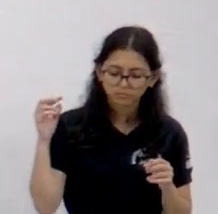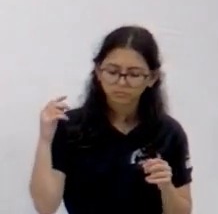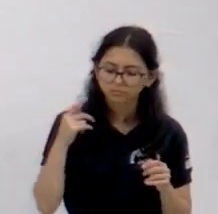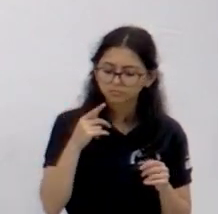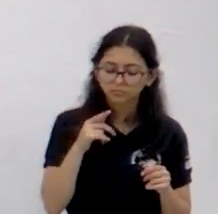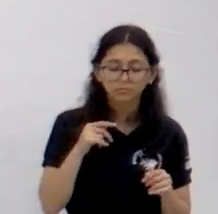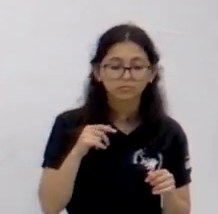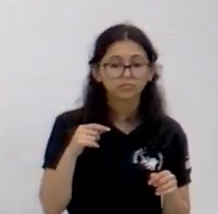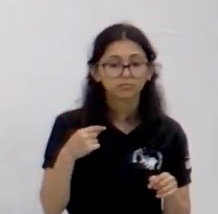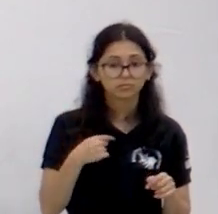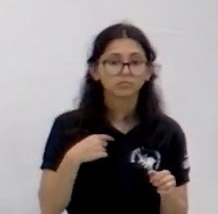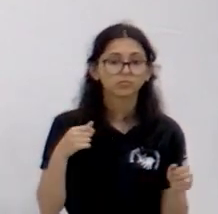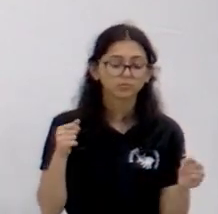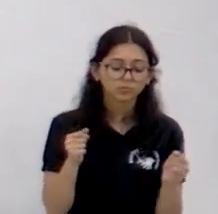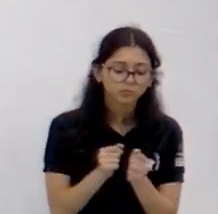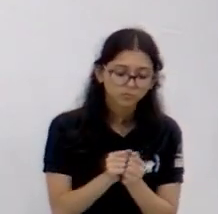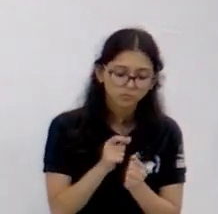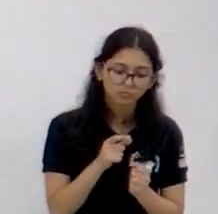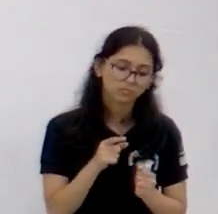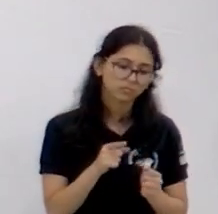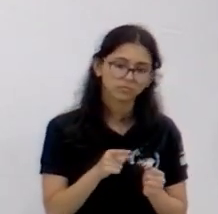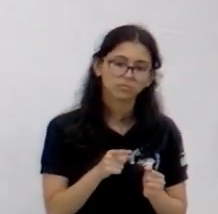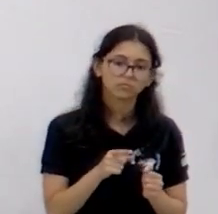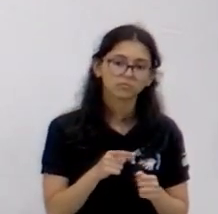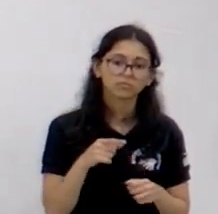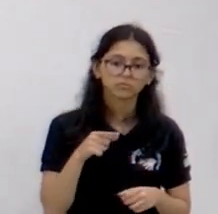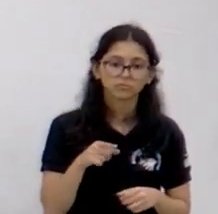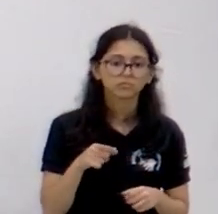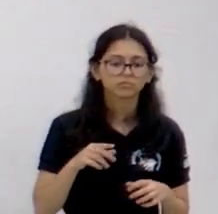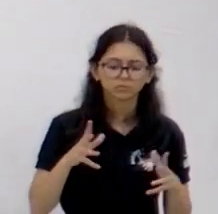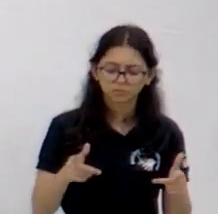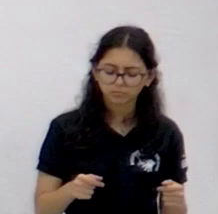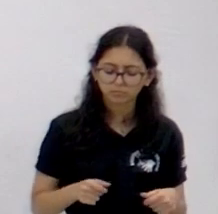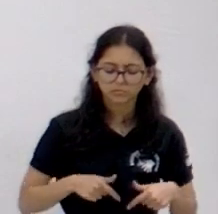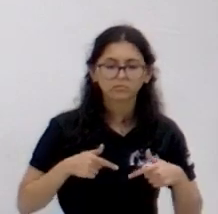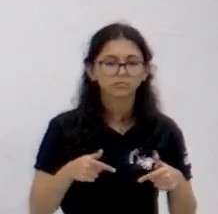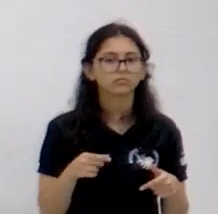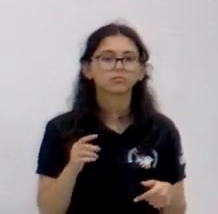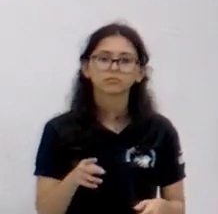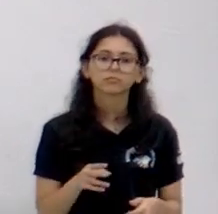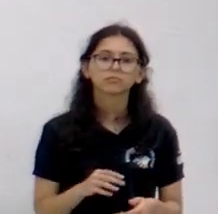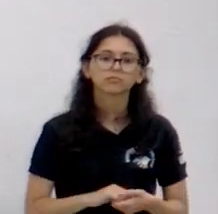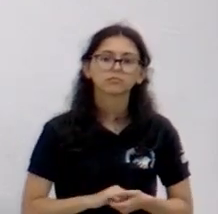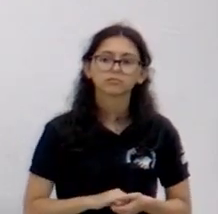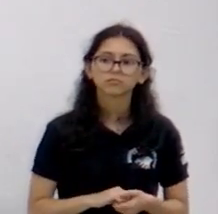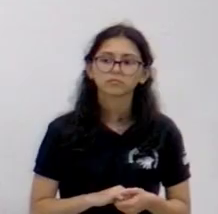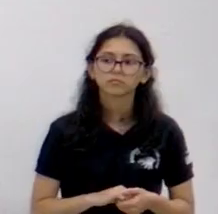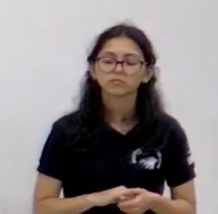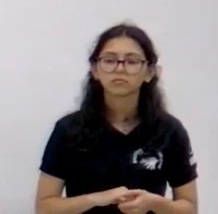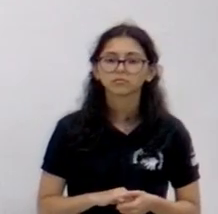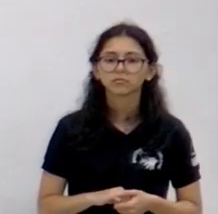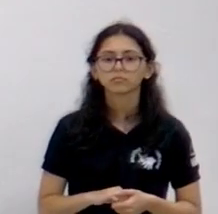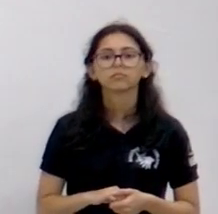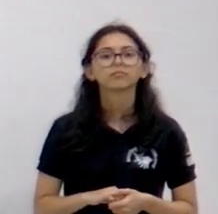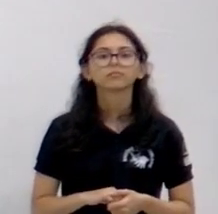midianitas como se fossem um só homem. Mas eu já disse ao Senhor que eu sou o mais novo